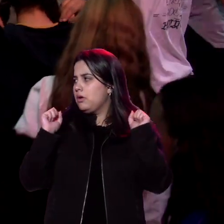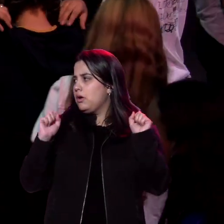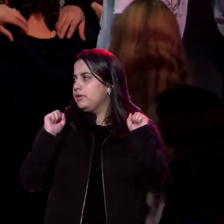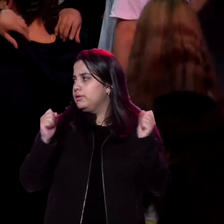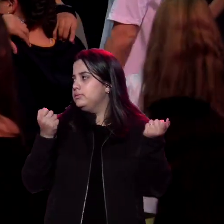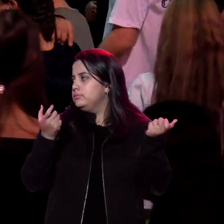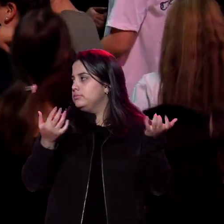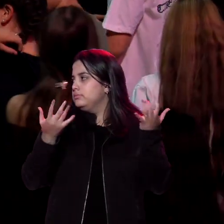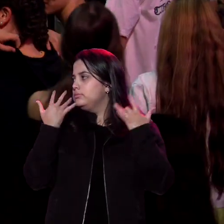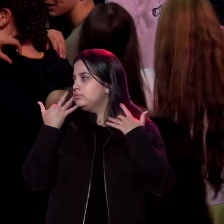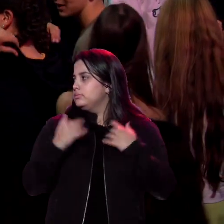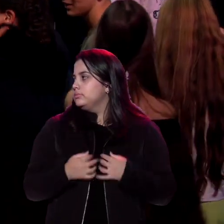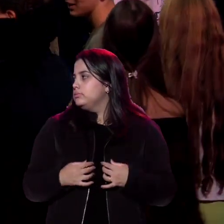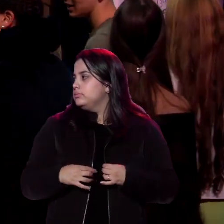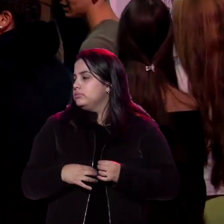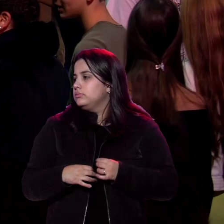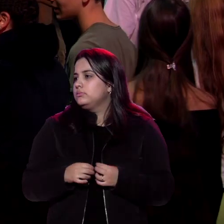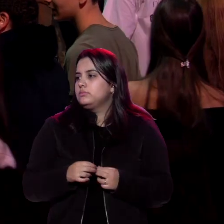Pode vir.